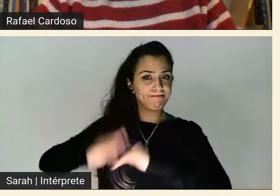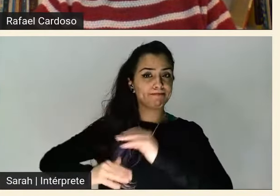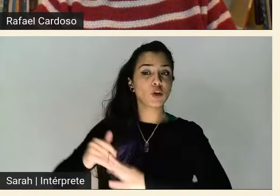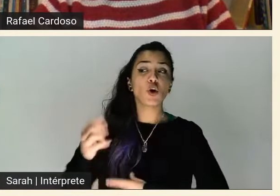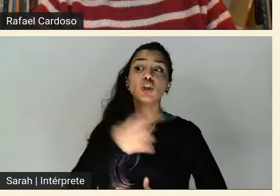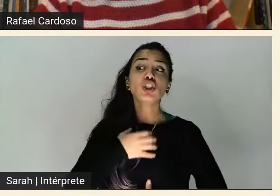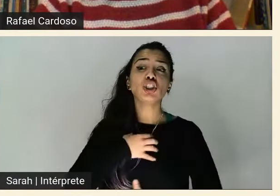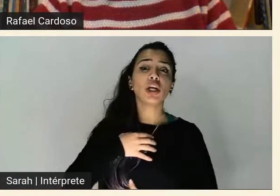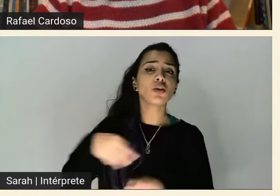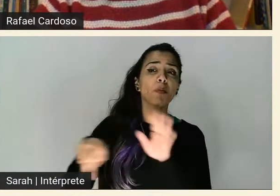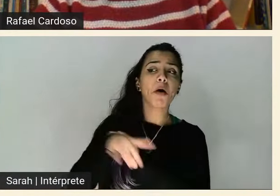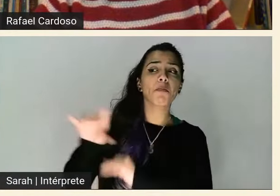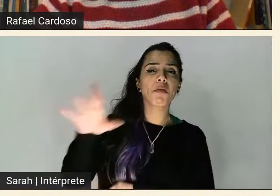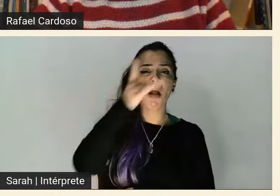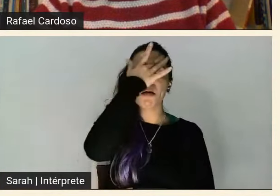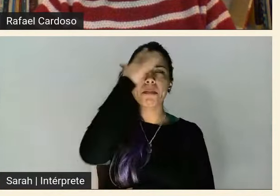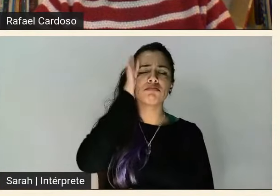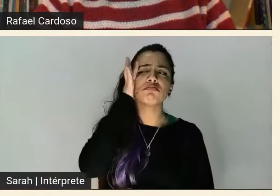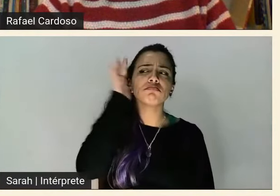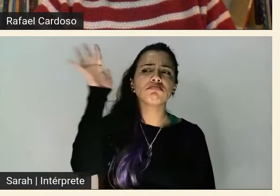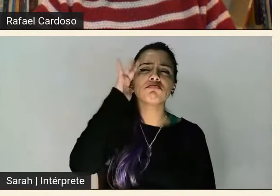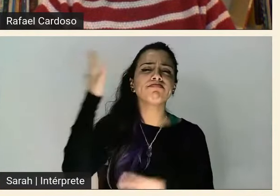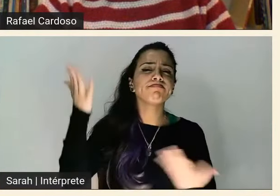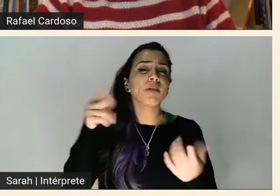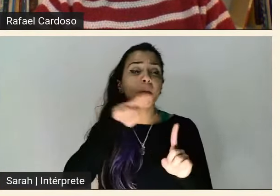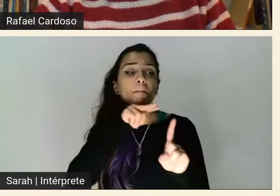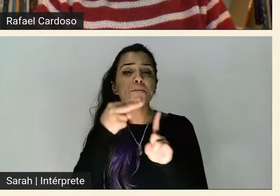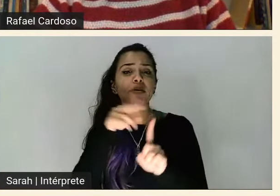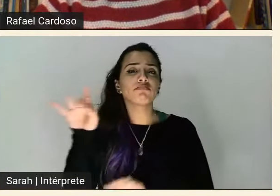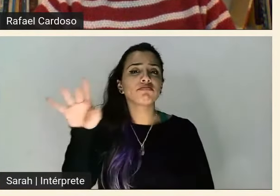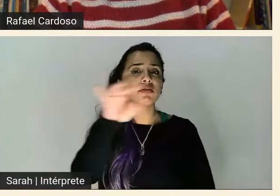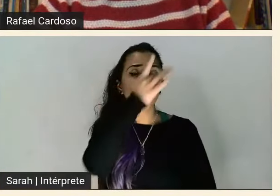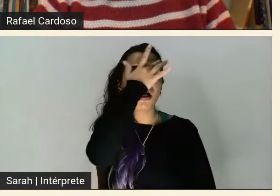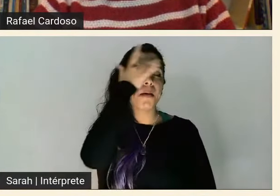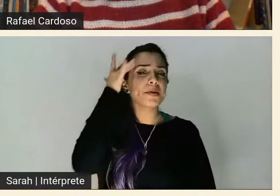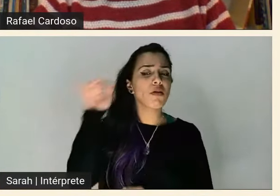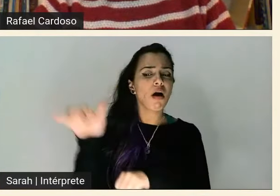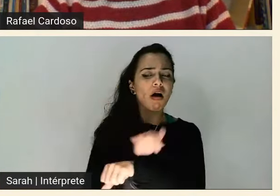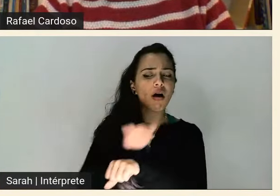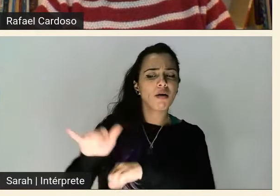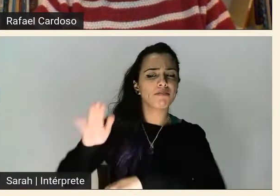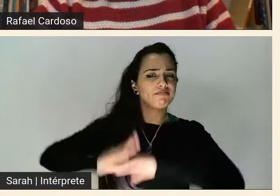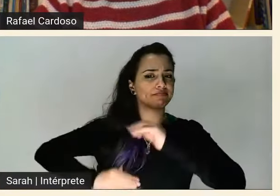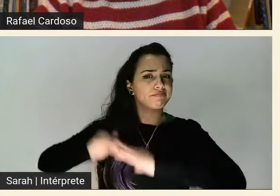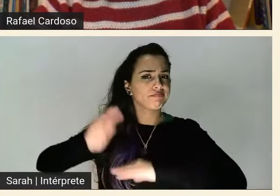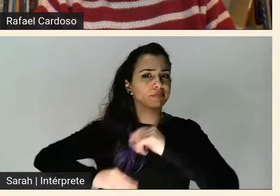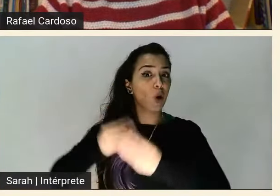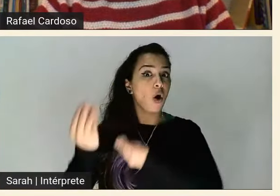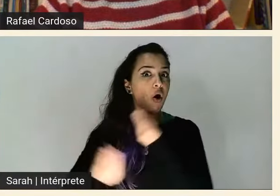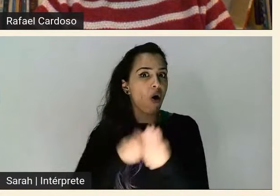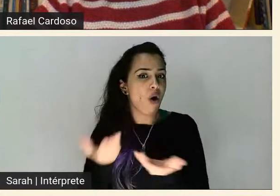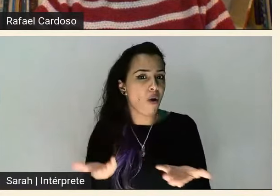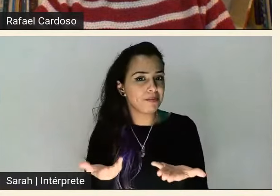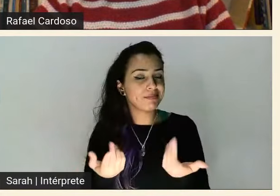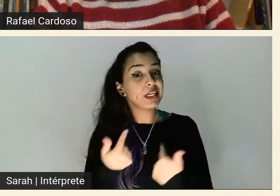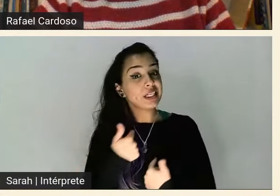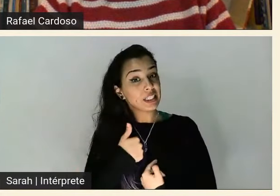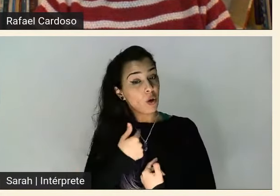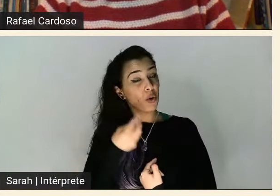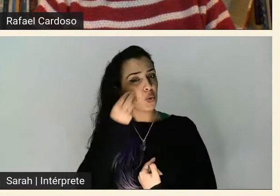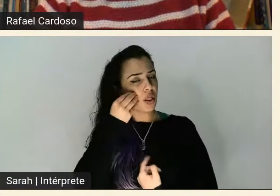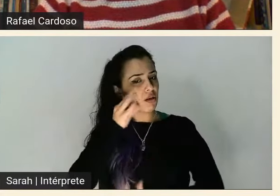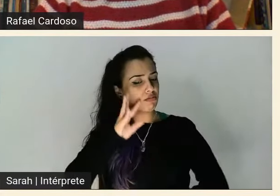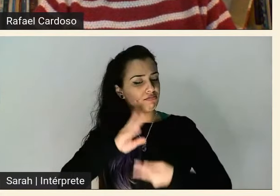pensando? Como é que esses artistas vêm elaborando as suas obras, né? Estou podendo responder um pouco por mim,